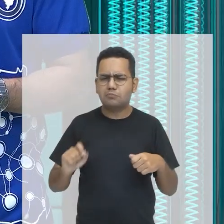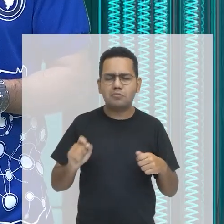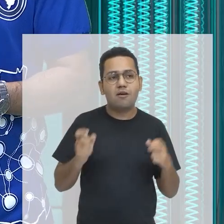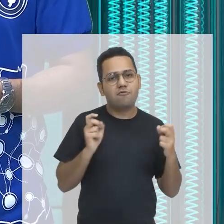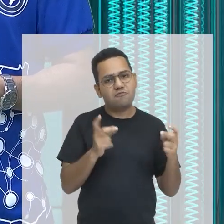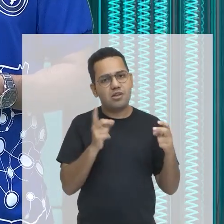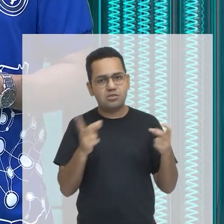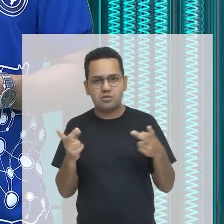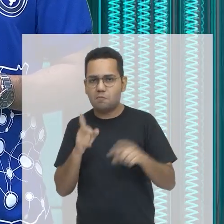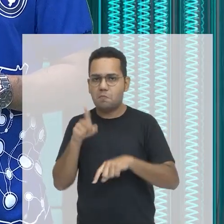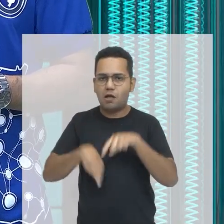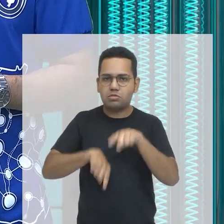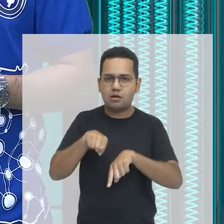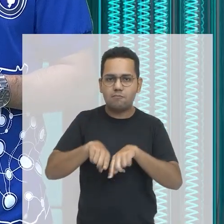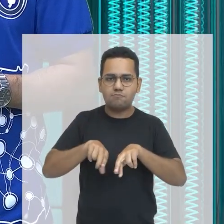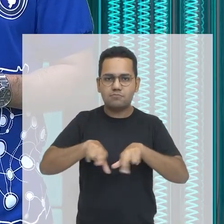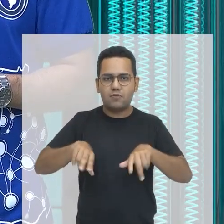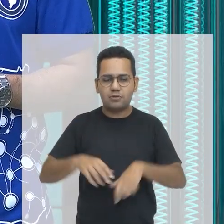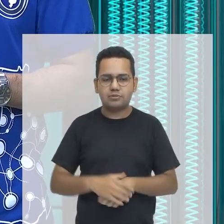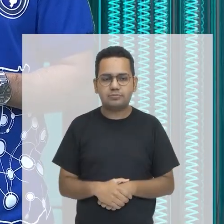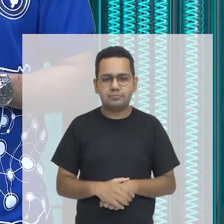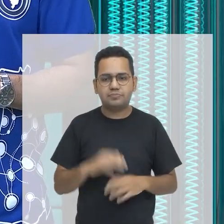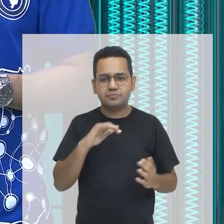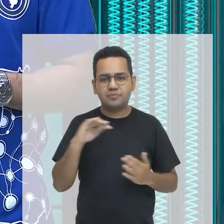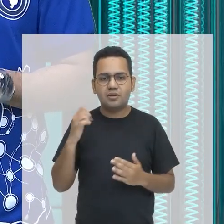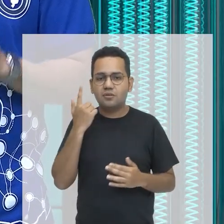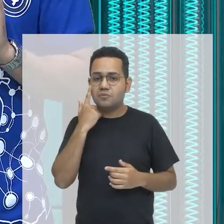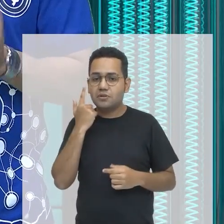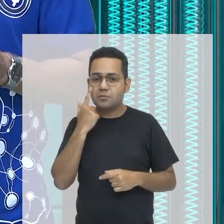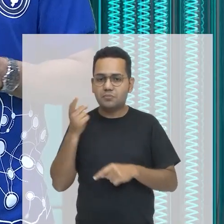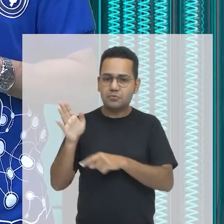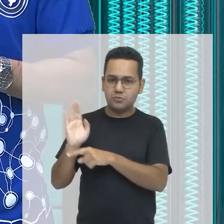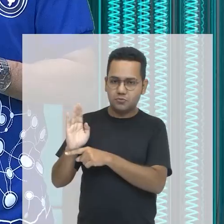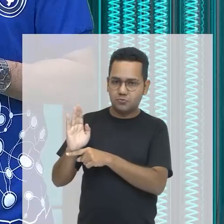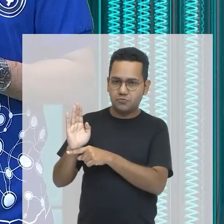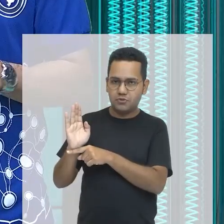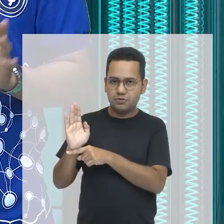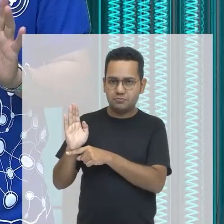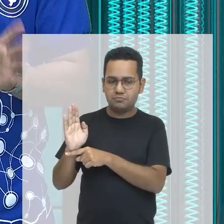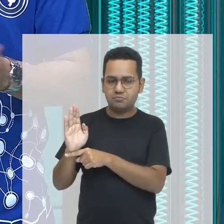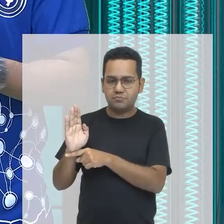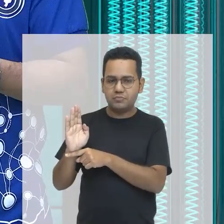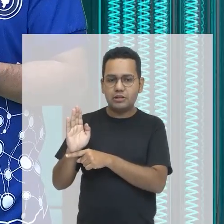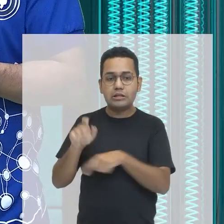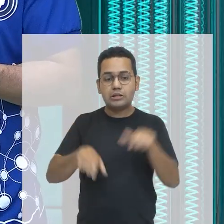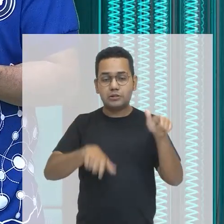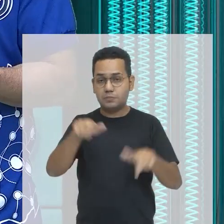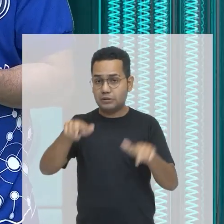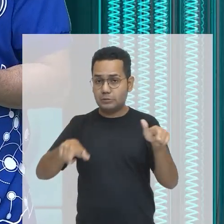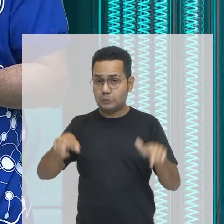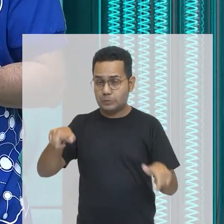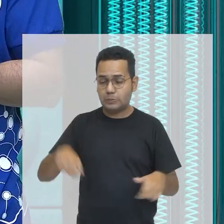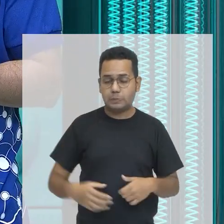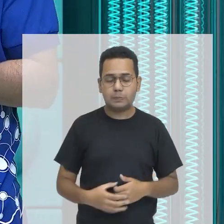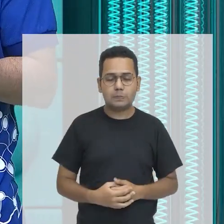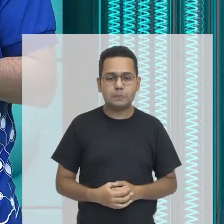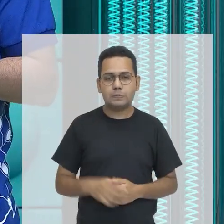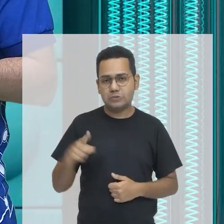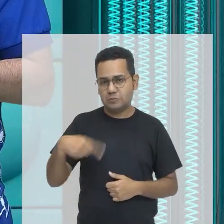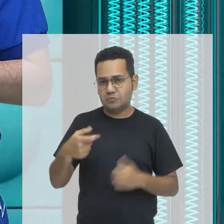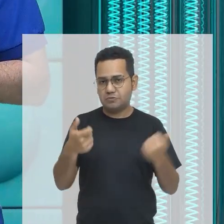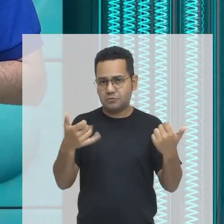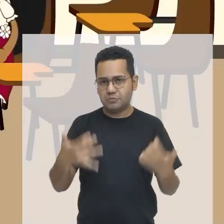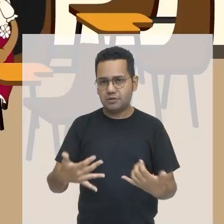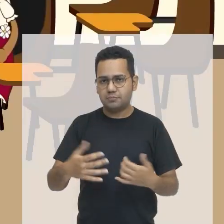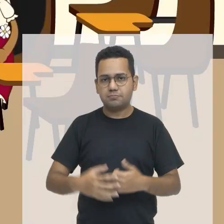de um determinado produto. Preste atenção nesse VT, que é bem rapidinho, preste atenção nos personagens, depois a gente vai explorar um pouquinho mais com atenção